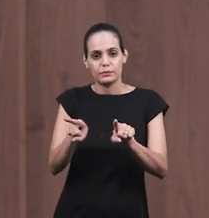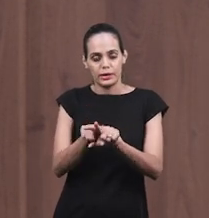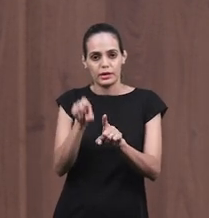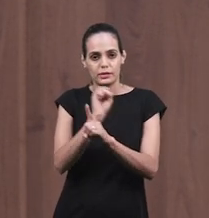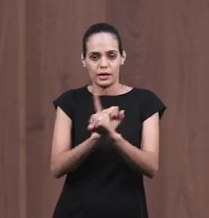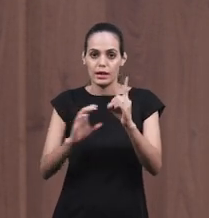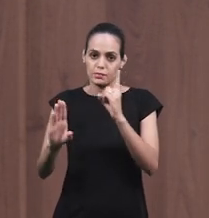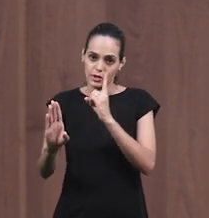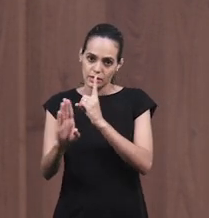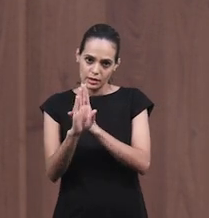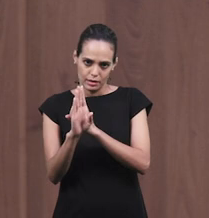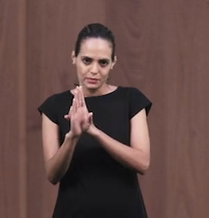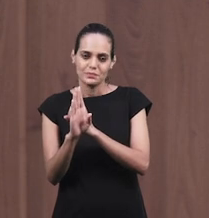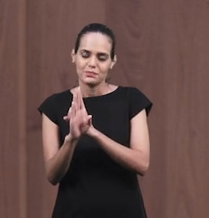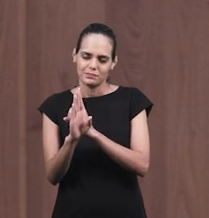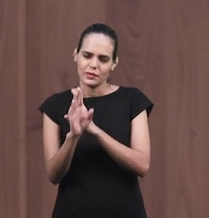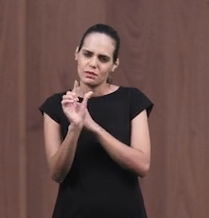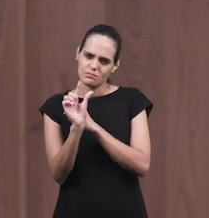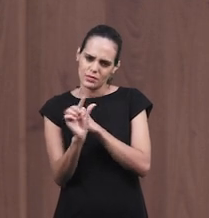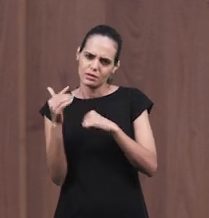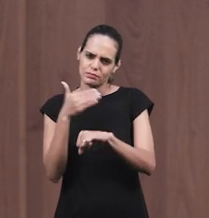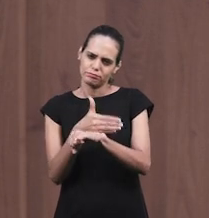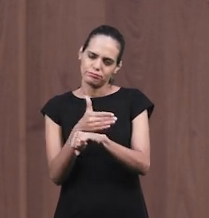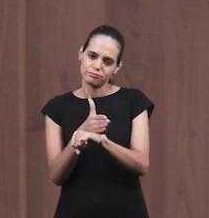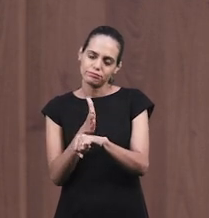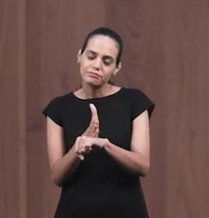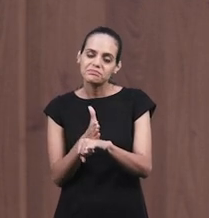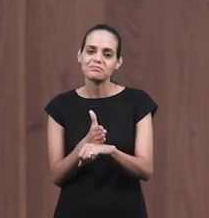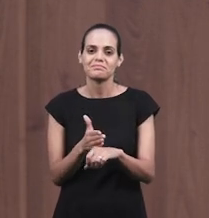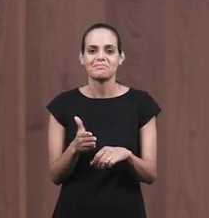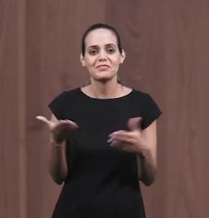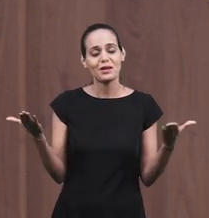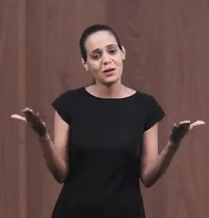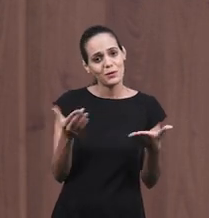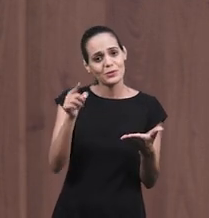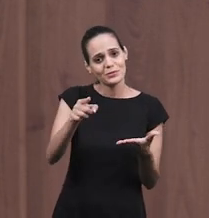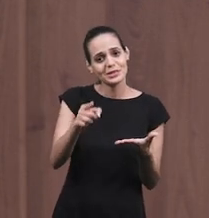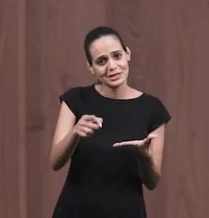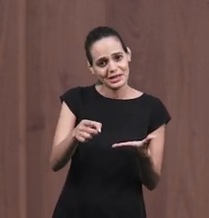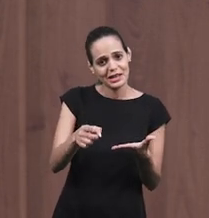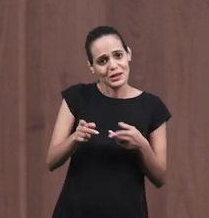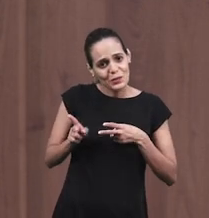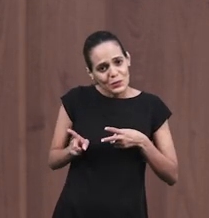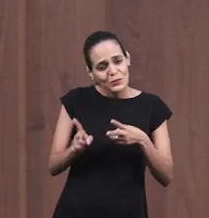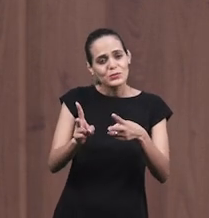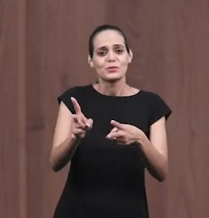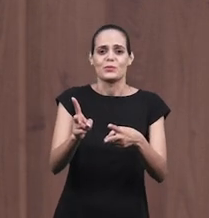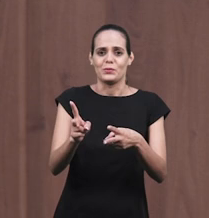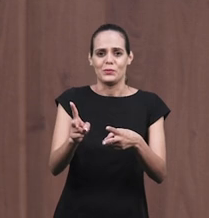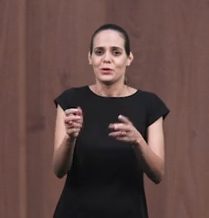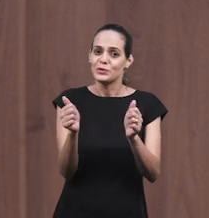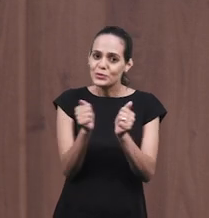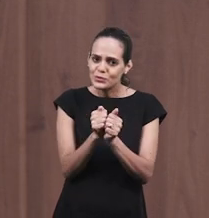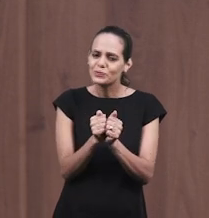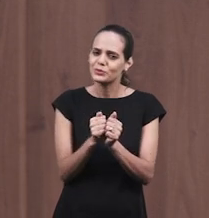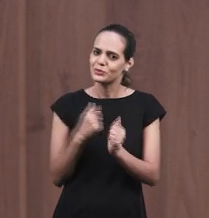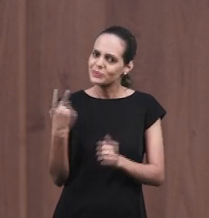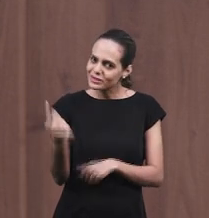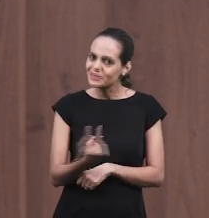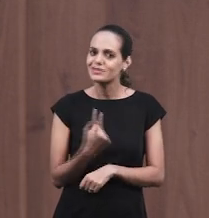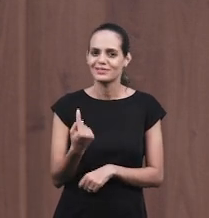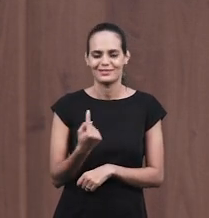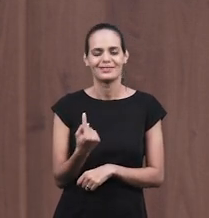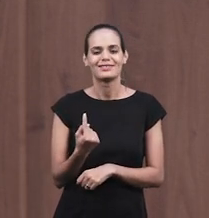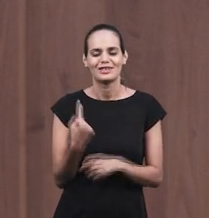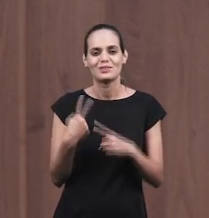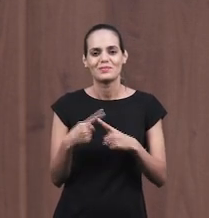9h30, quanto na transmissão da Escola Bíblica Dominical. A nossa última recomendação é que você permaneça conosco no nosso canal de